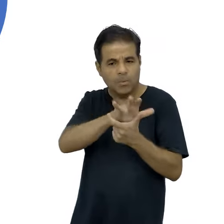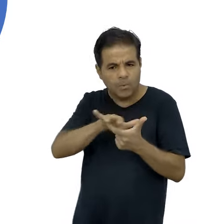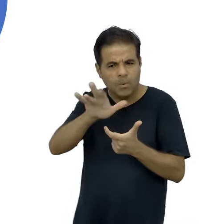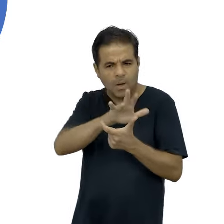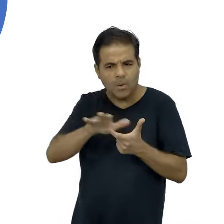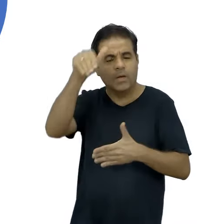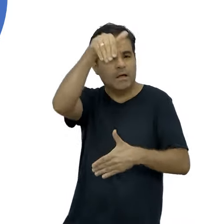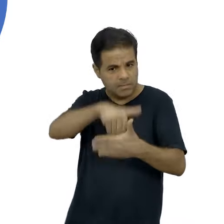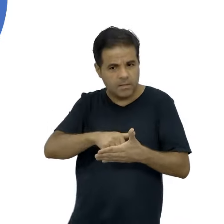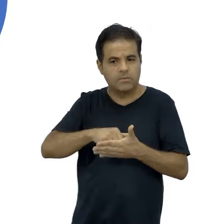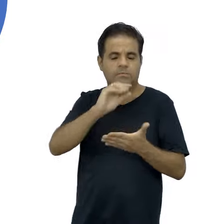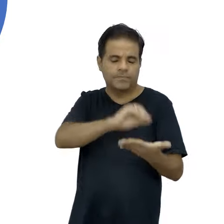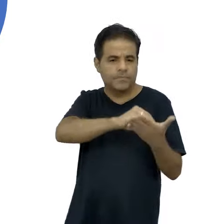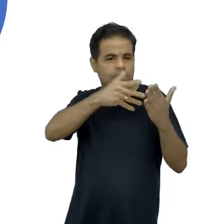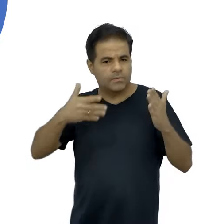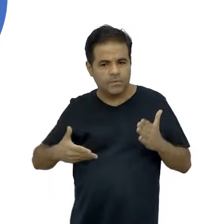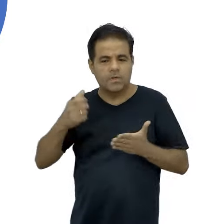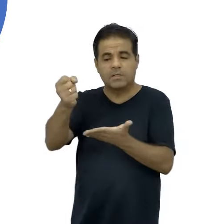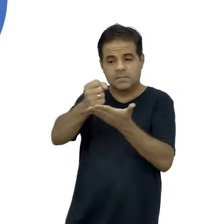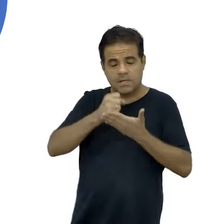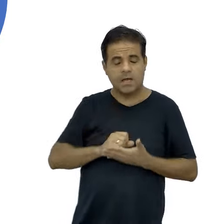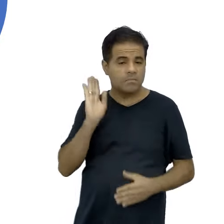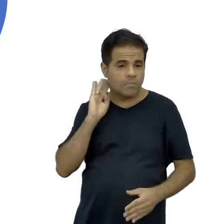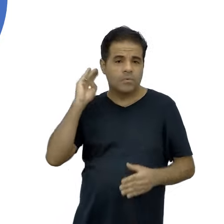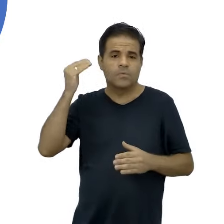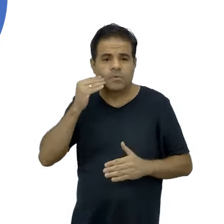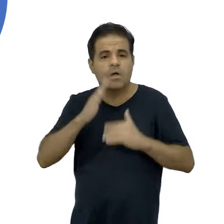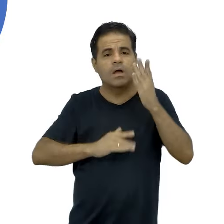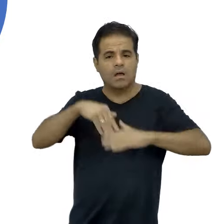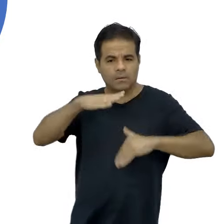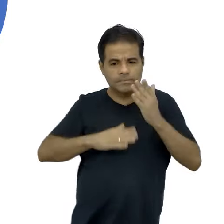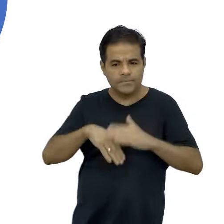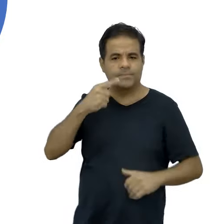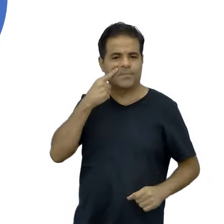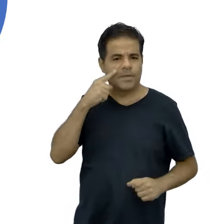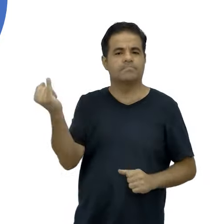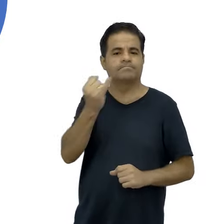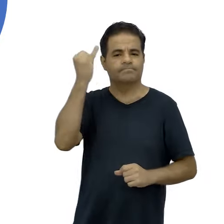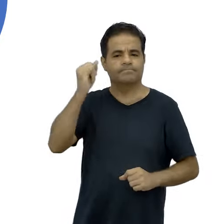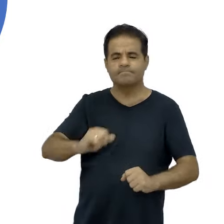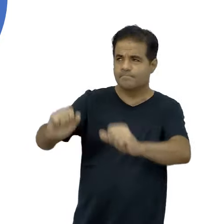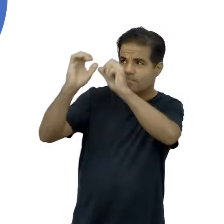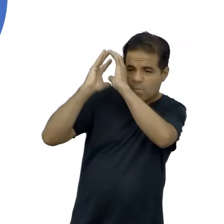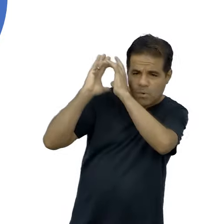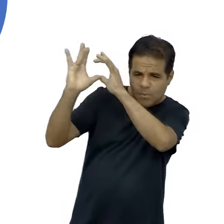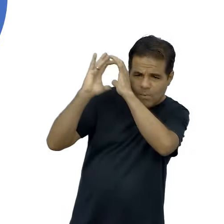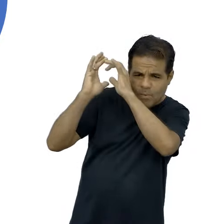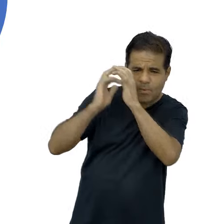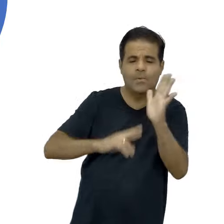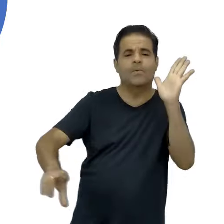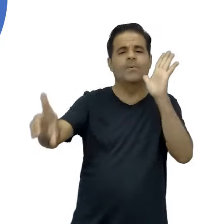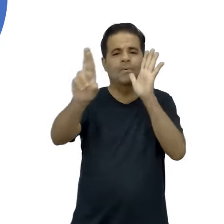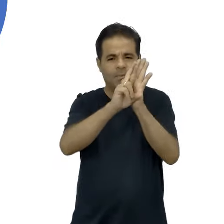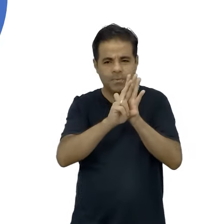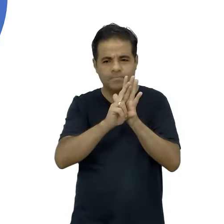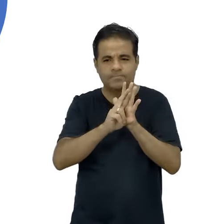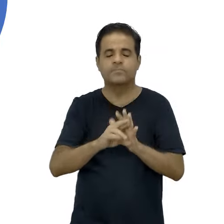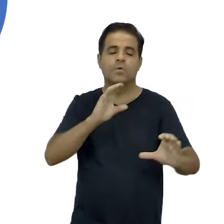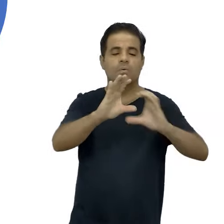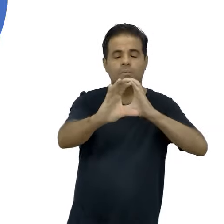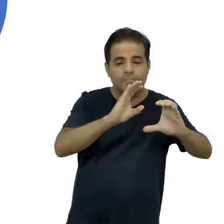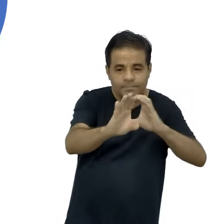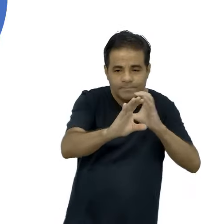do nosso currículo, que ele traz as competências, as habilidades, a importância de raciocinar, de representar,